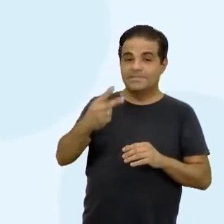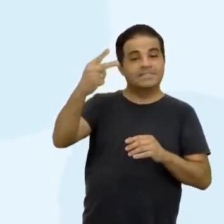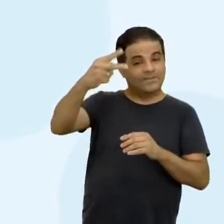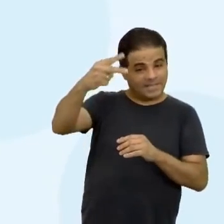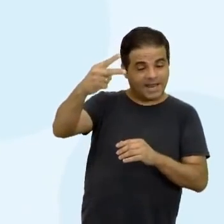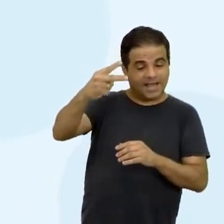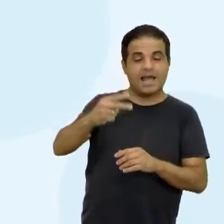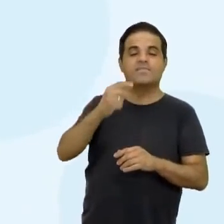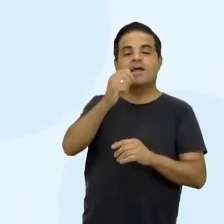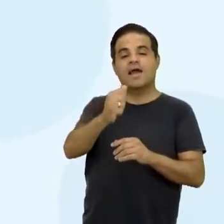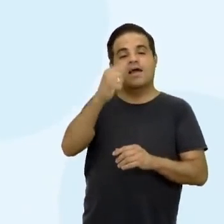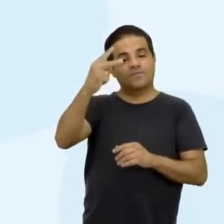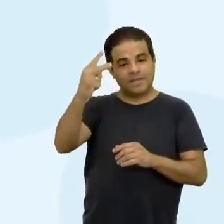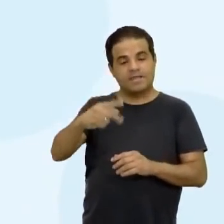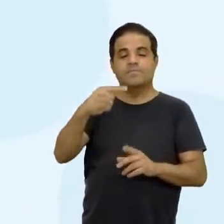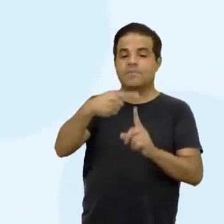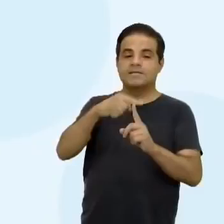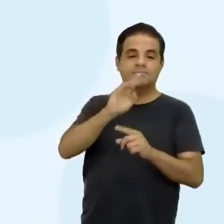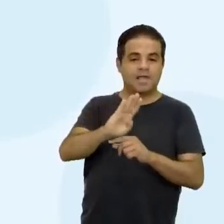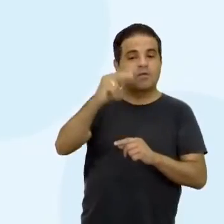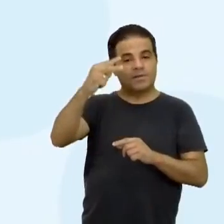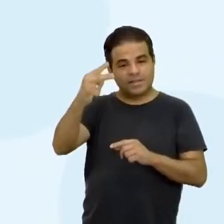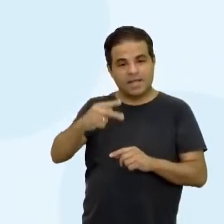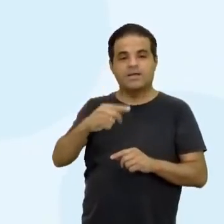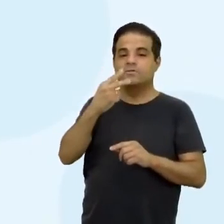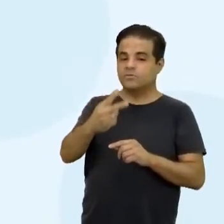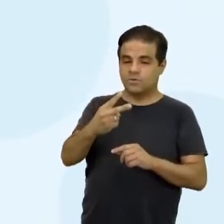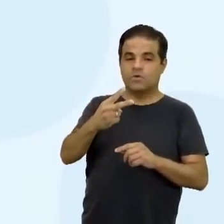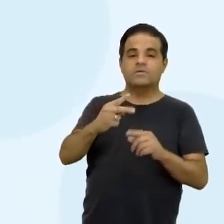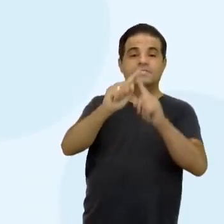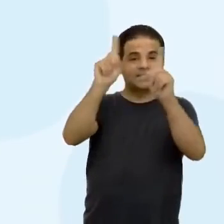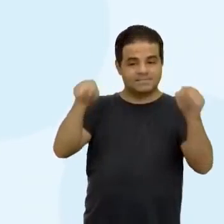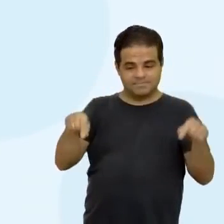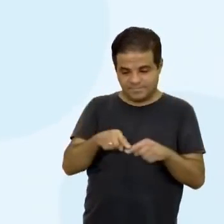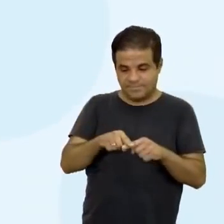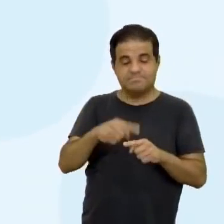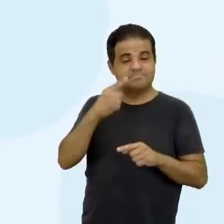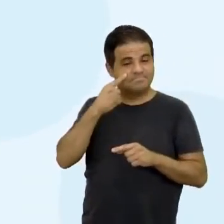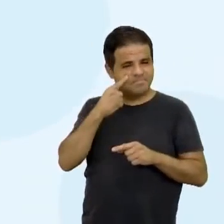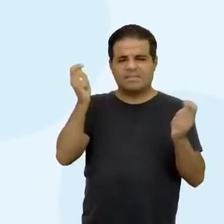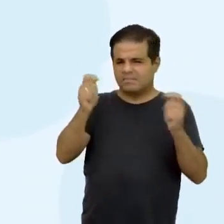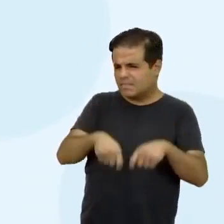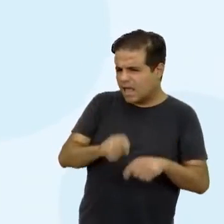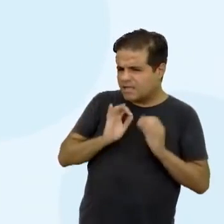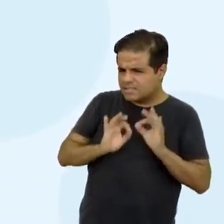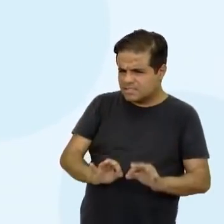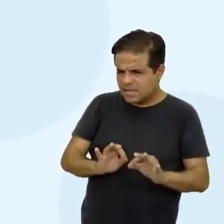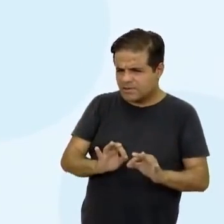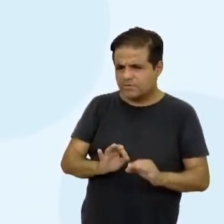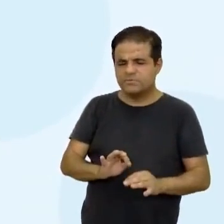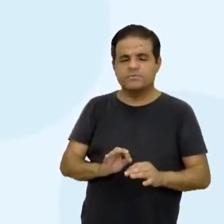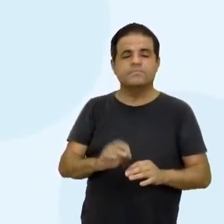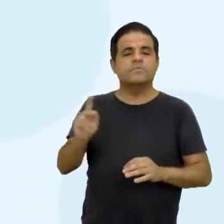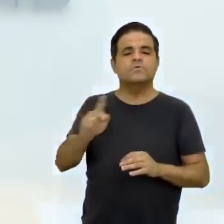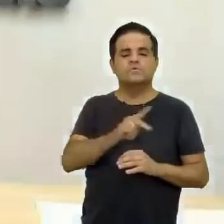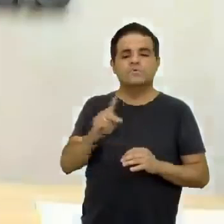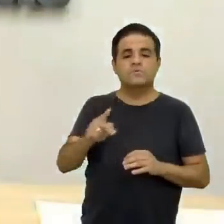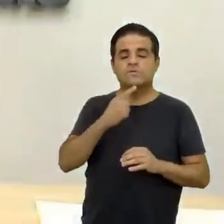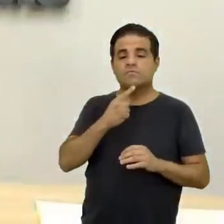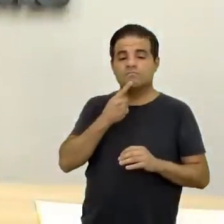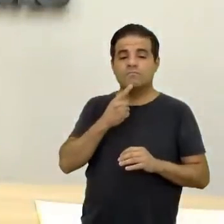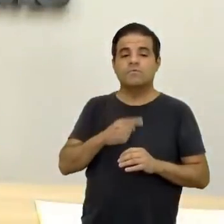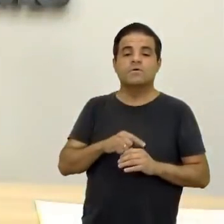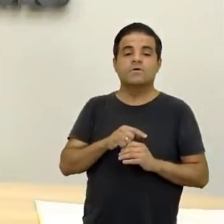quadrados né a quadrado mais B ao quadrado e dois retângulos AB vamos ver se dá certo para Gerlane